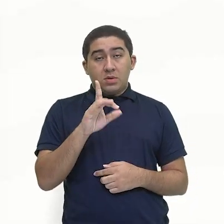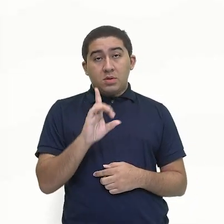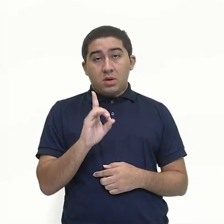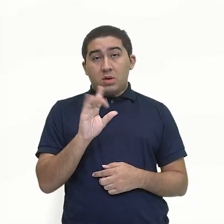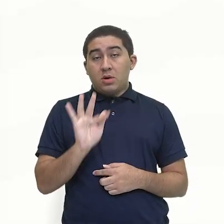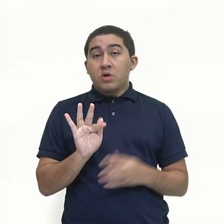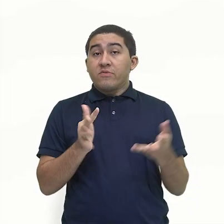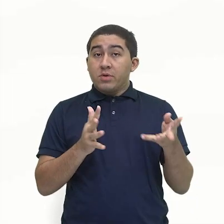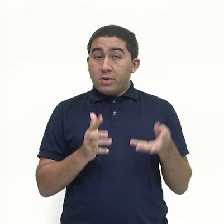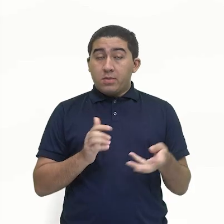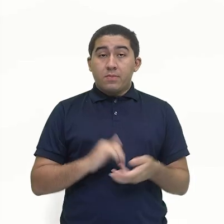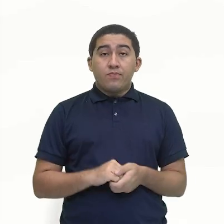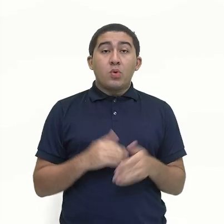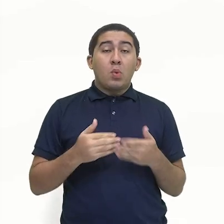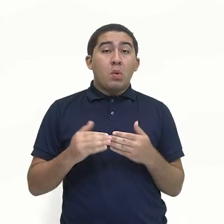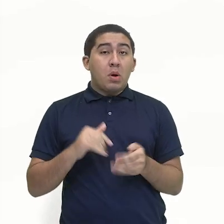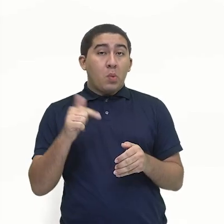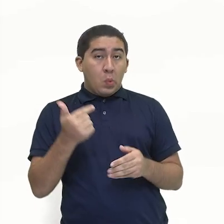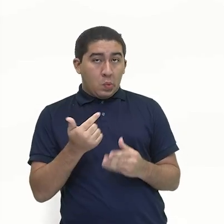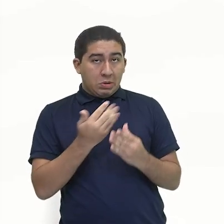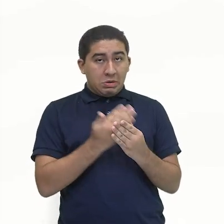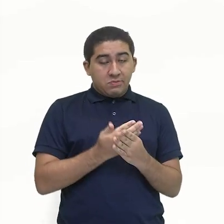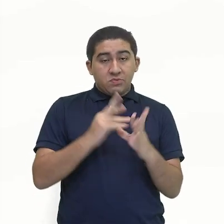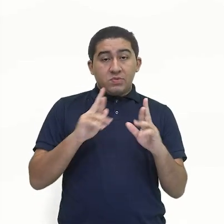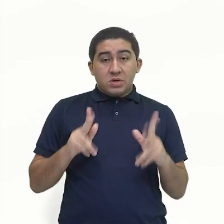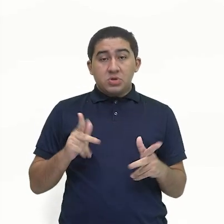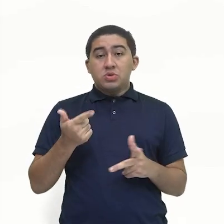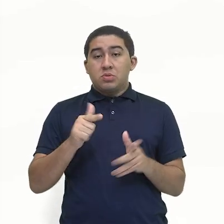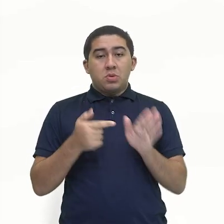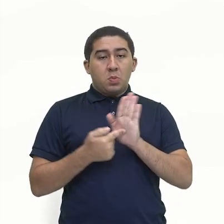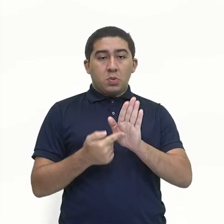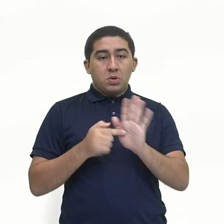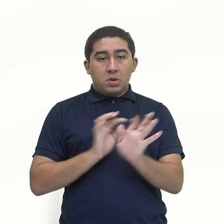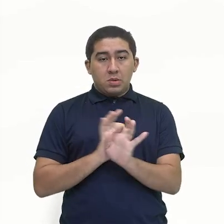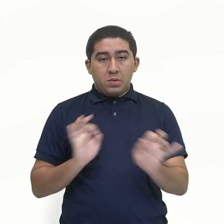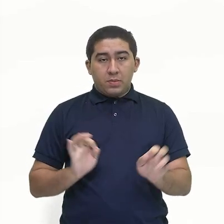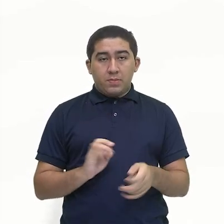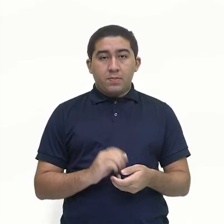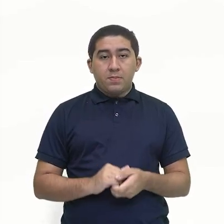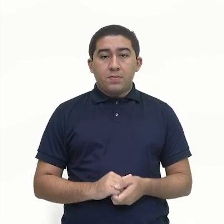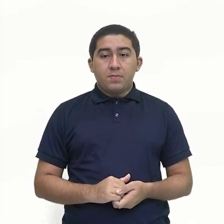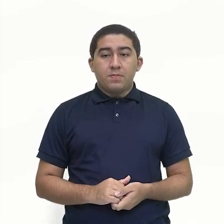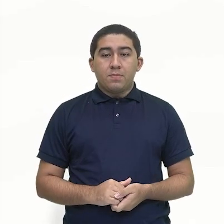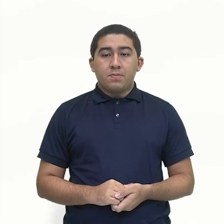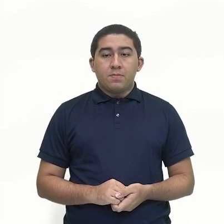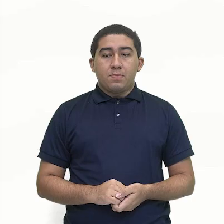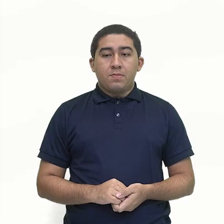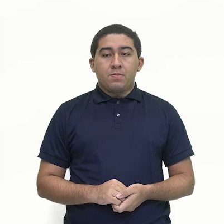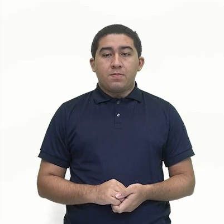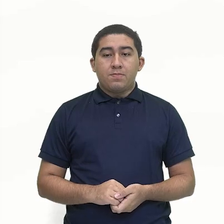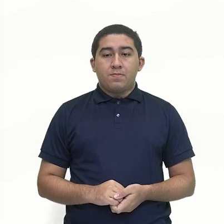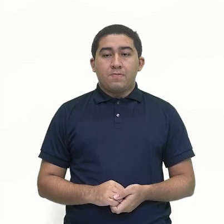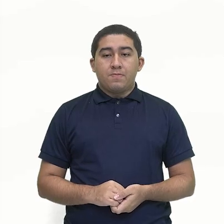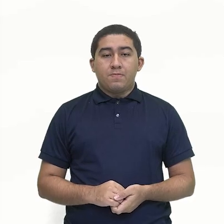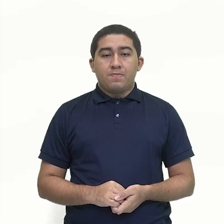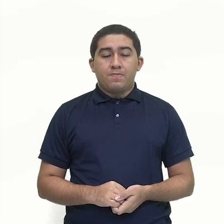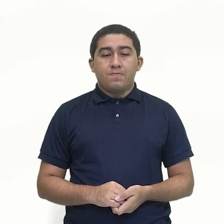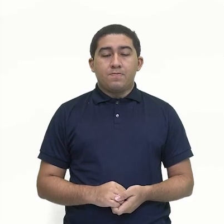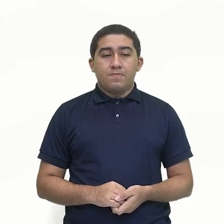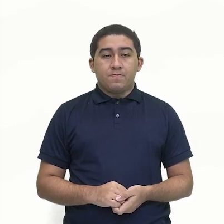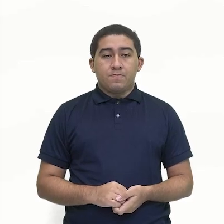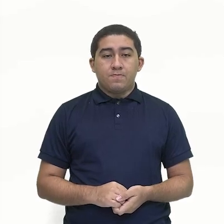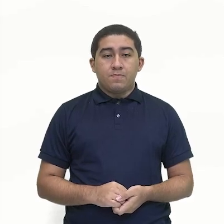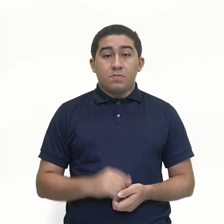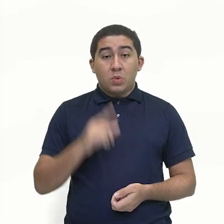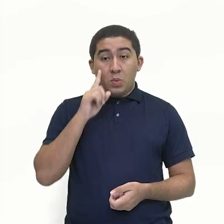nesse arquivo não será mostrado para você. This will return, olha só, will, né, o formador de futuro. This will